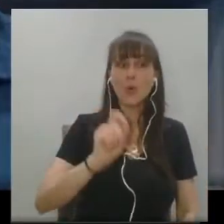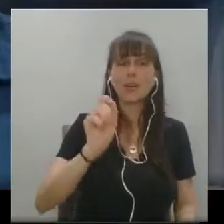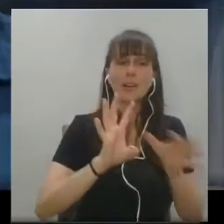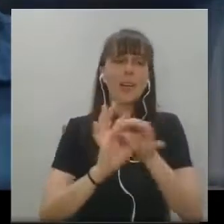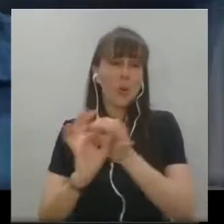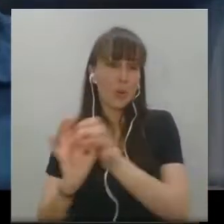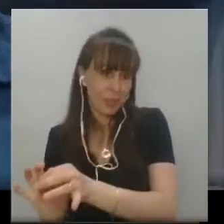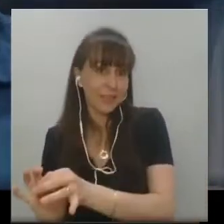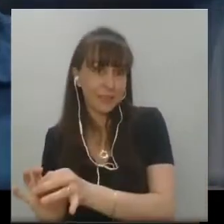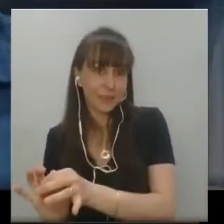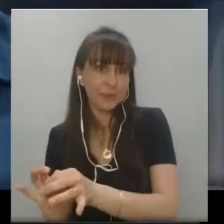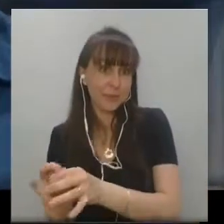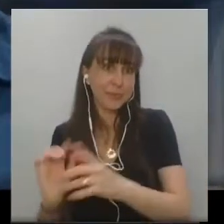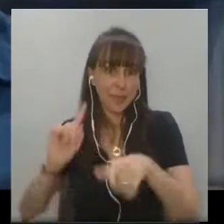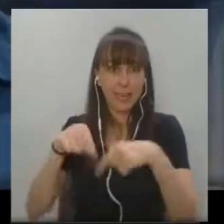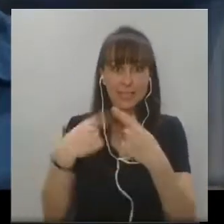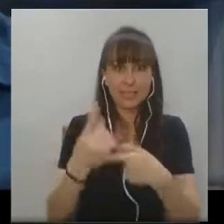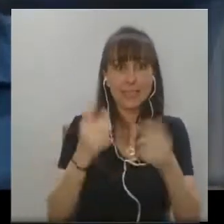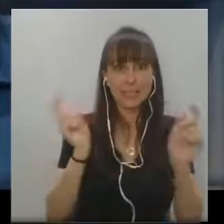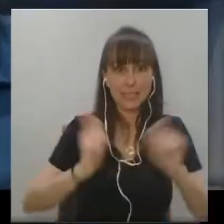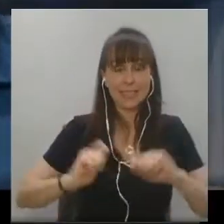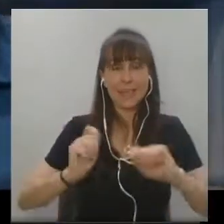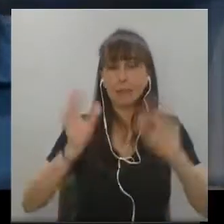daquele livro e depois buscar os detalhes.